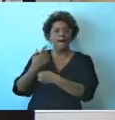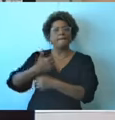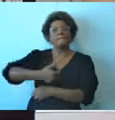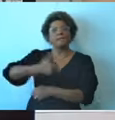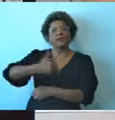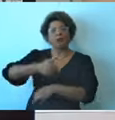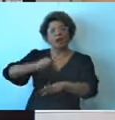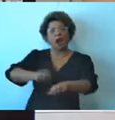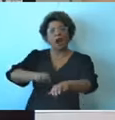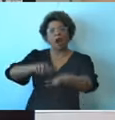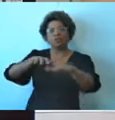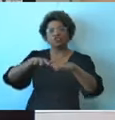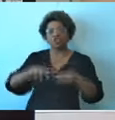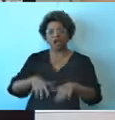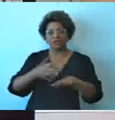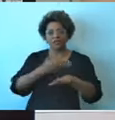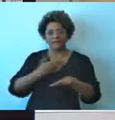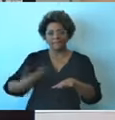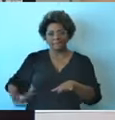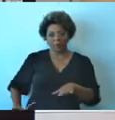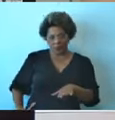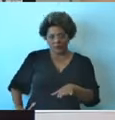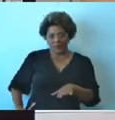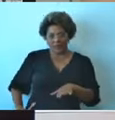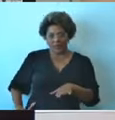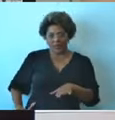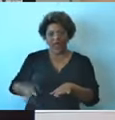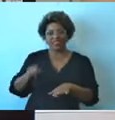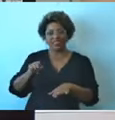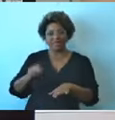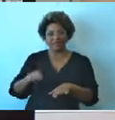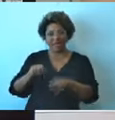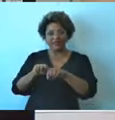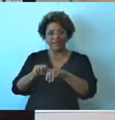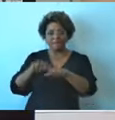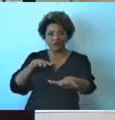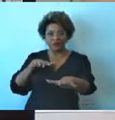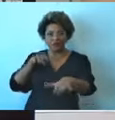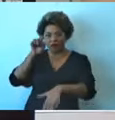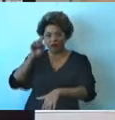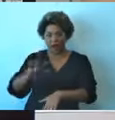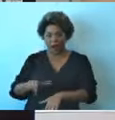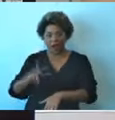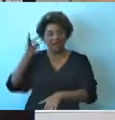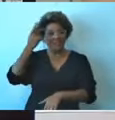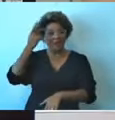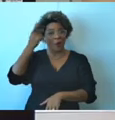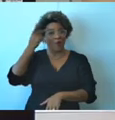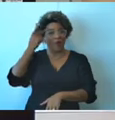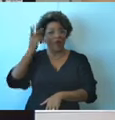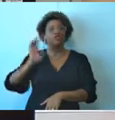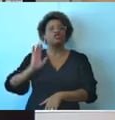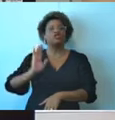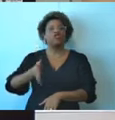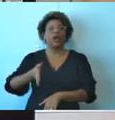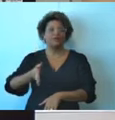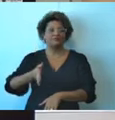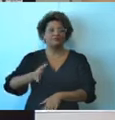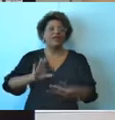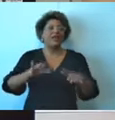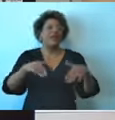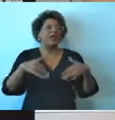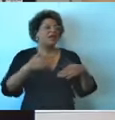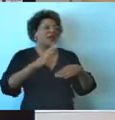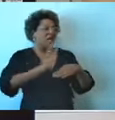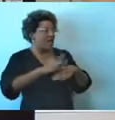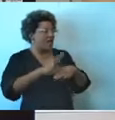tinha acabado de implementar. Então, foi por um acaso, eu estava indo participar de um evento partidário